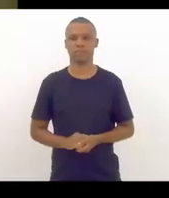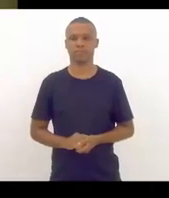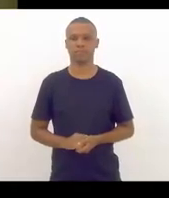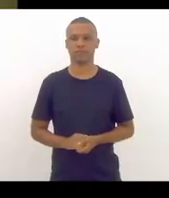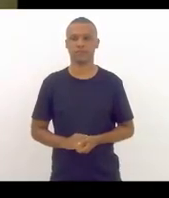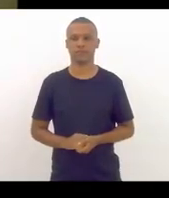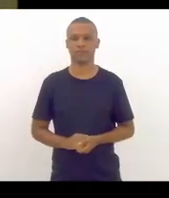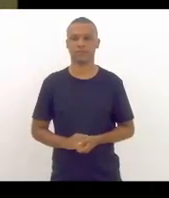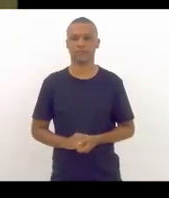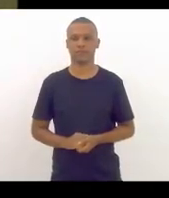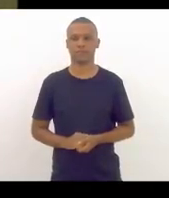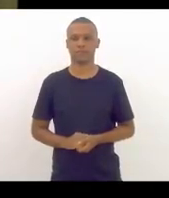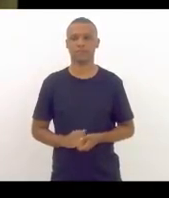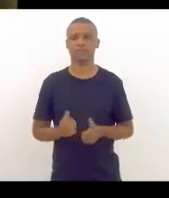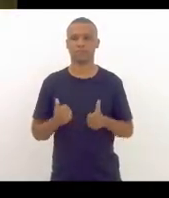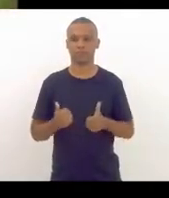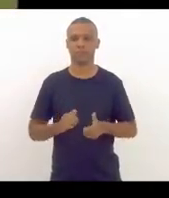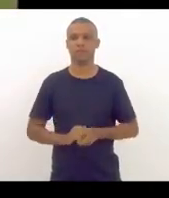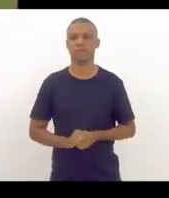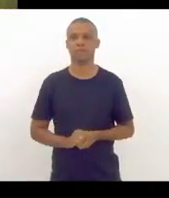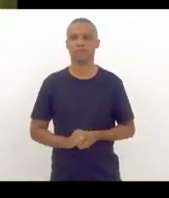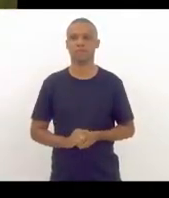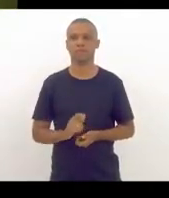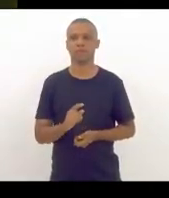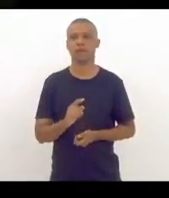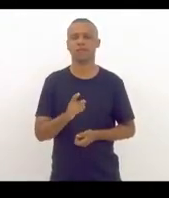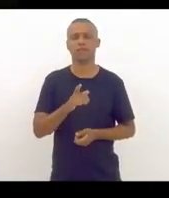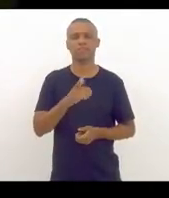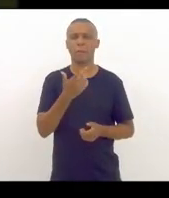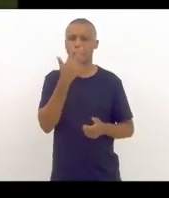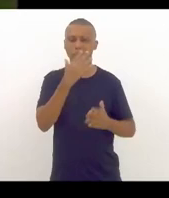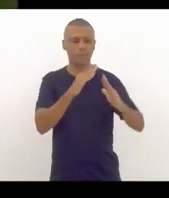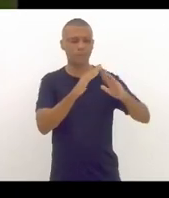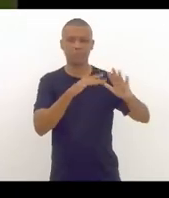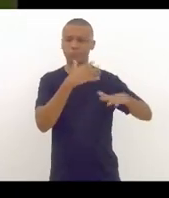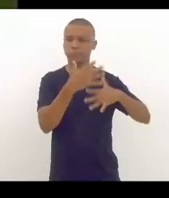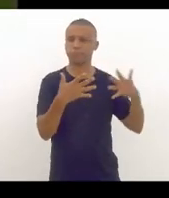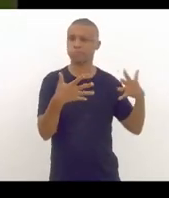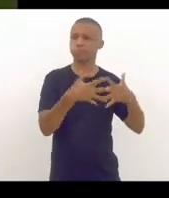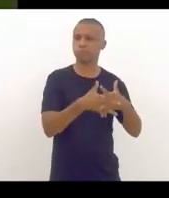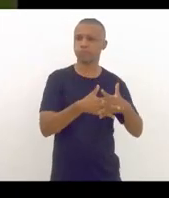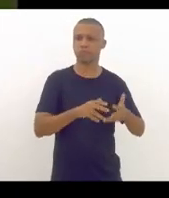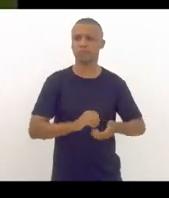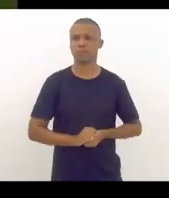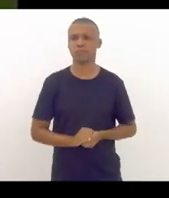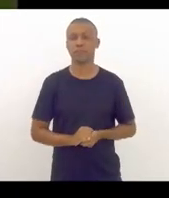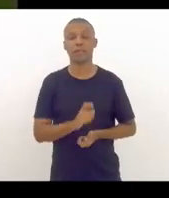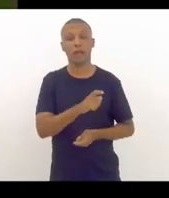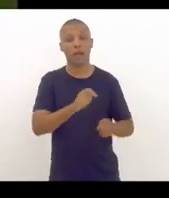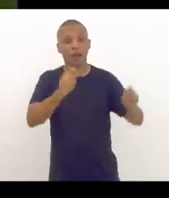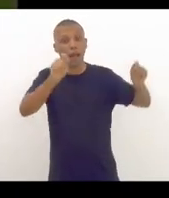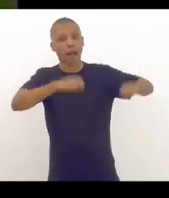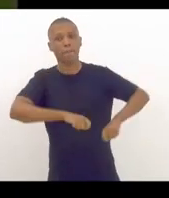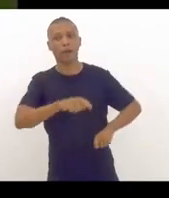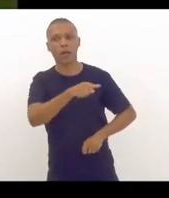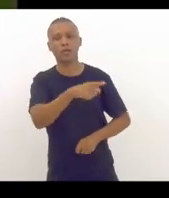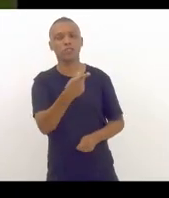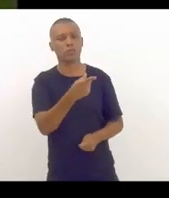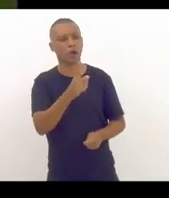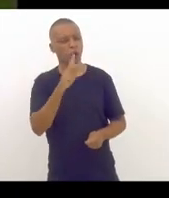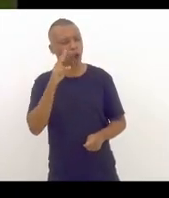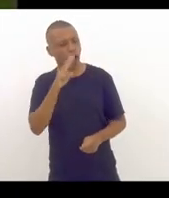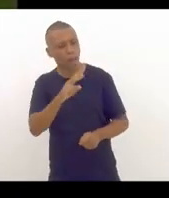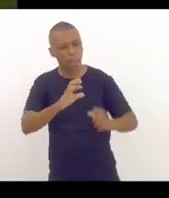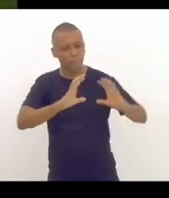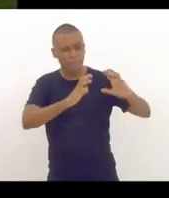quarto. Era um barraco, mas tudo esculhambado. Capaz de dar para a bola. Moleque vai dar para a bola